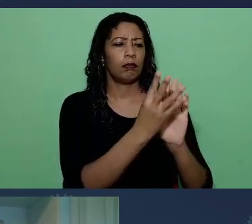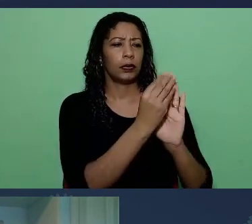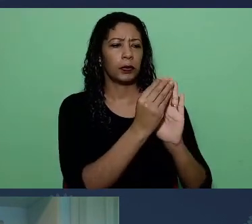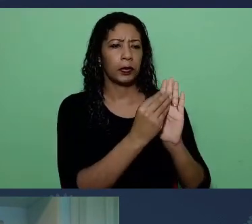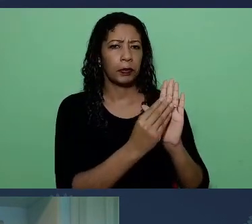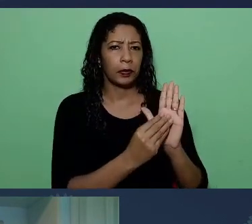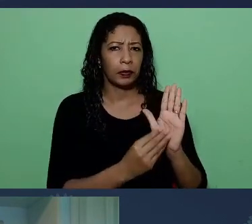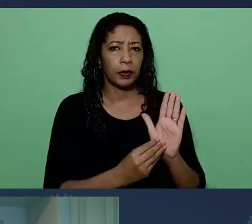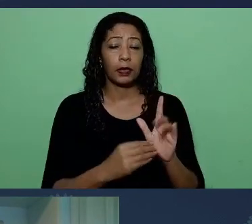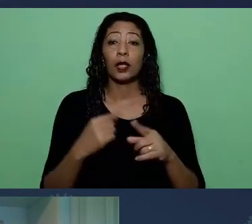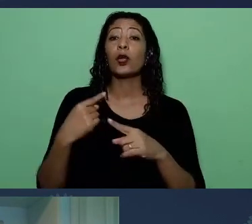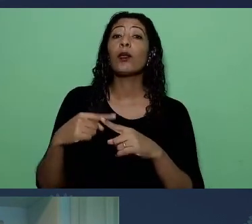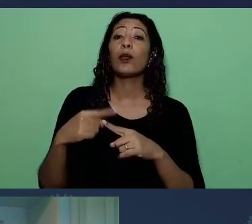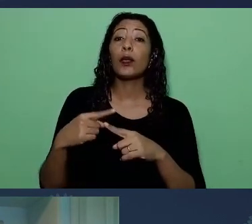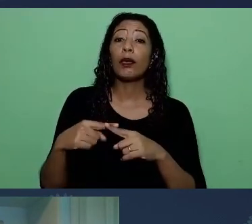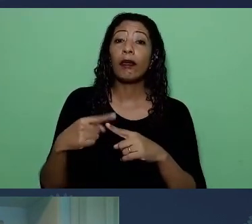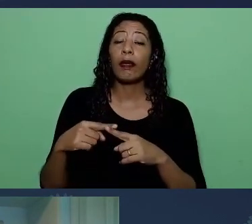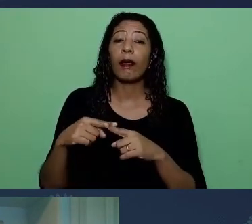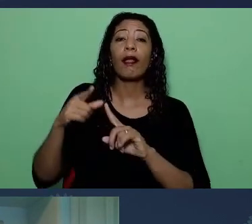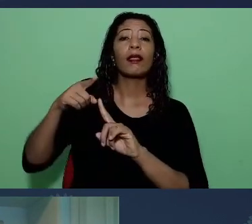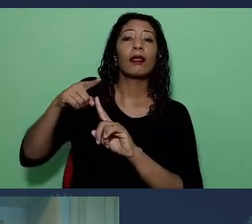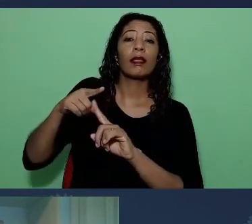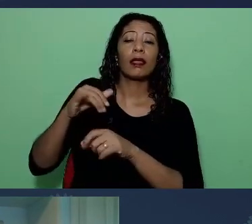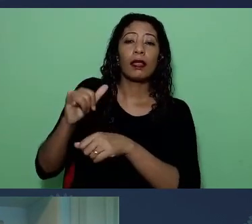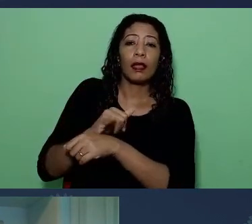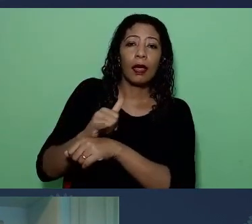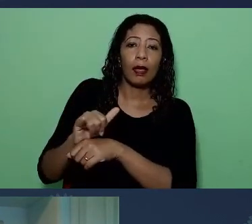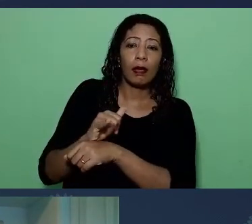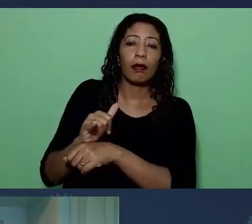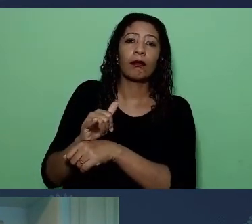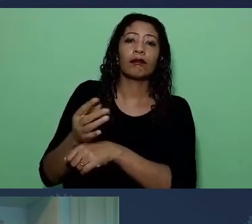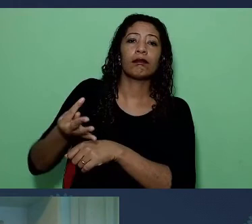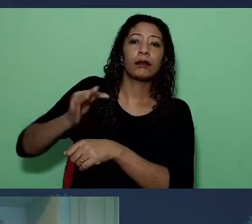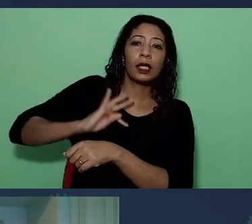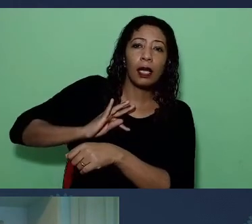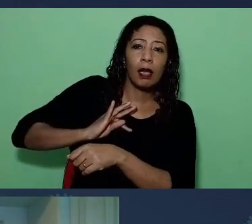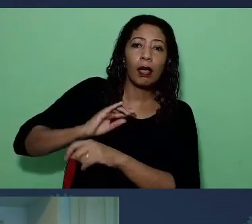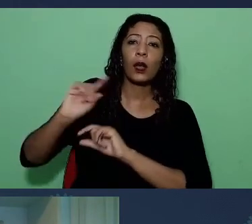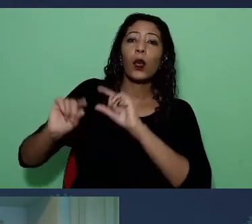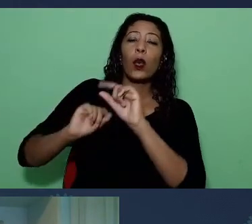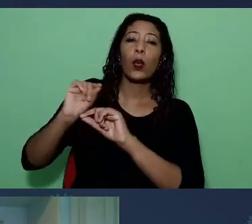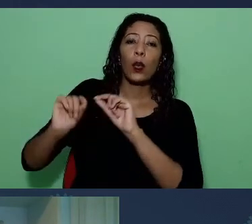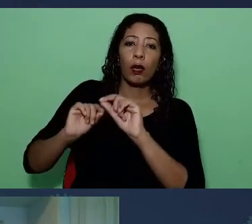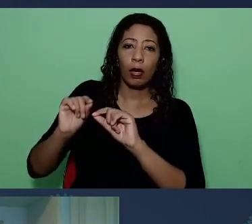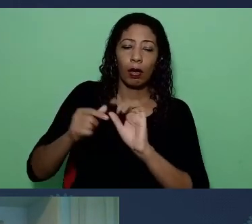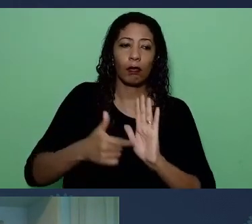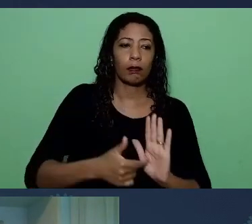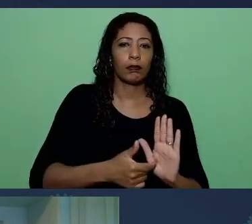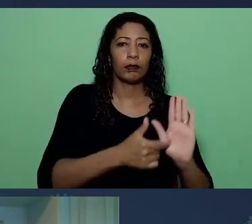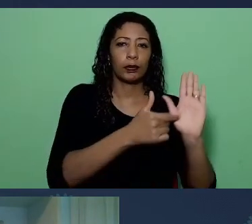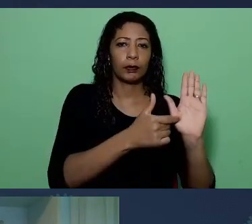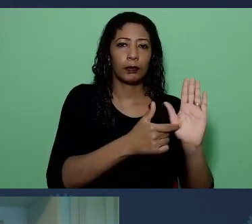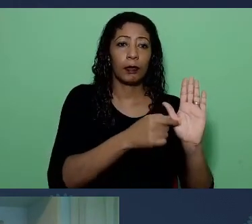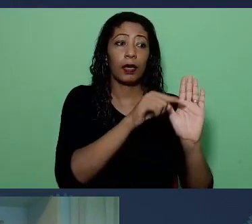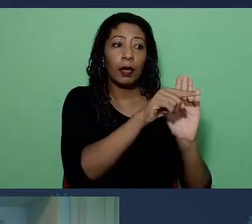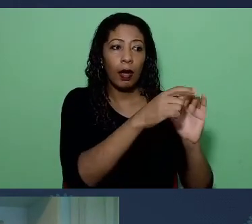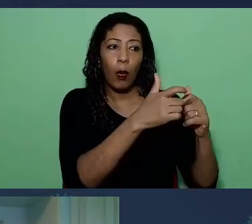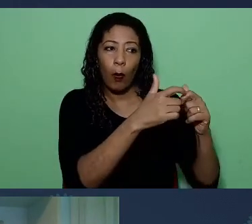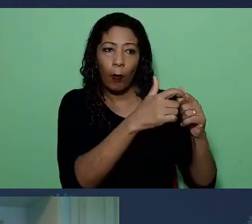que eu estou prescrevendo aquela técnica, com referências bibliográficas, eu mando tudo direitinho para que ele possa fazer o